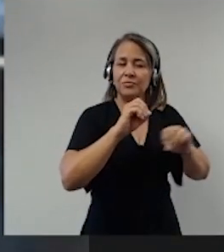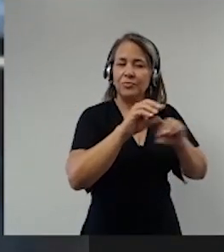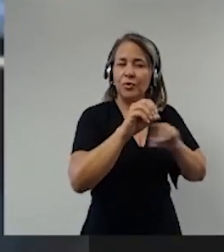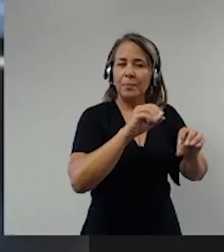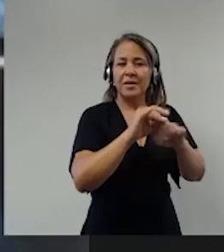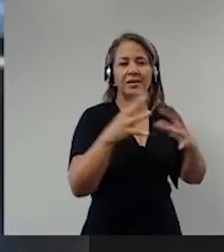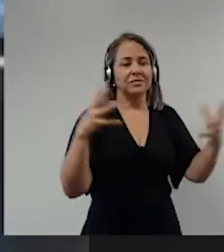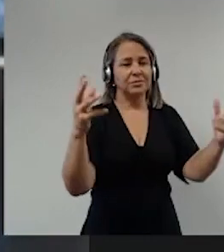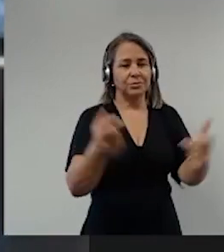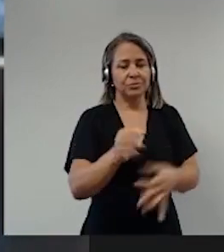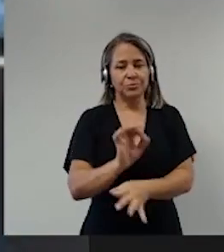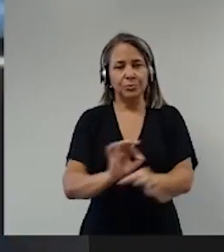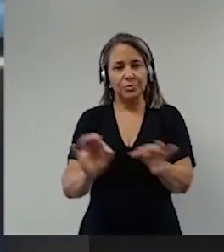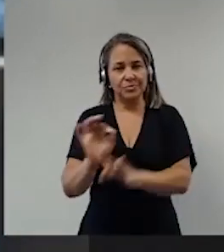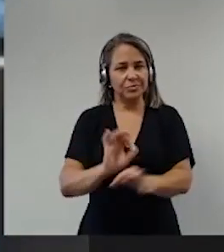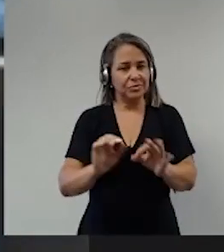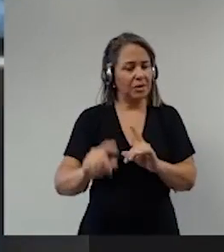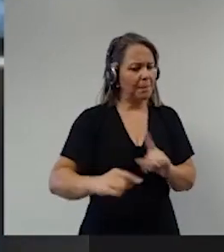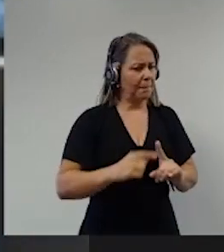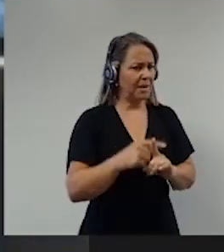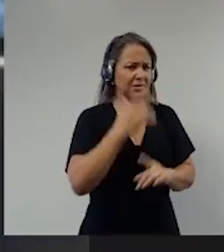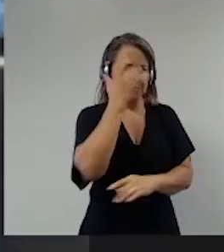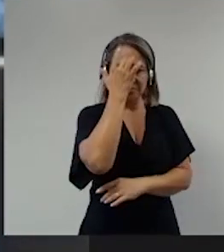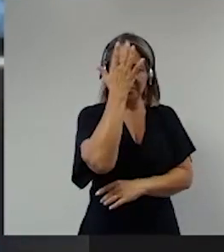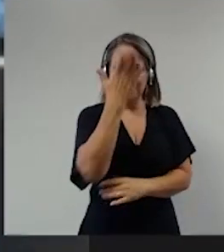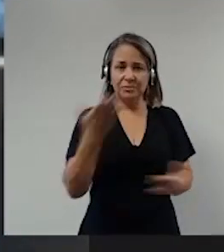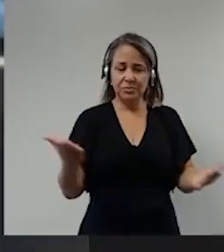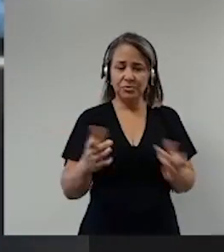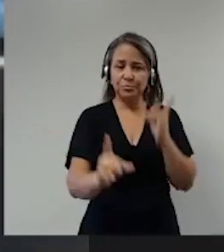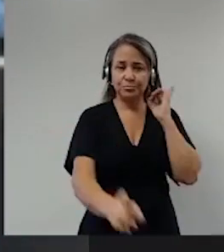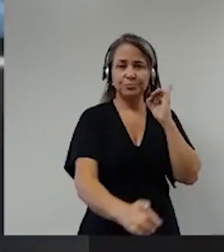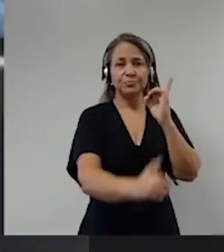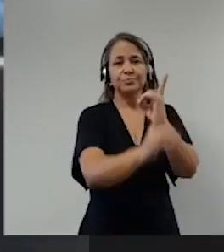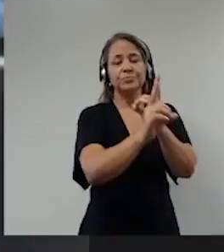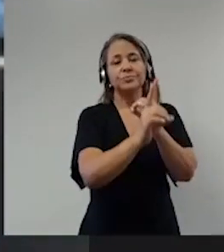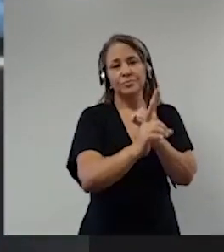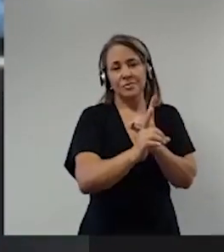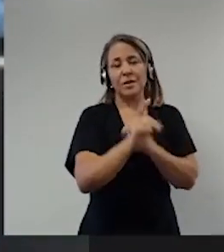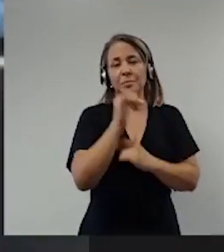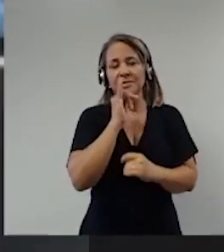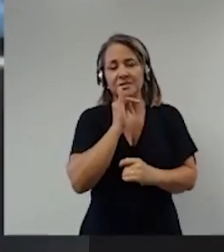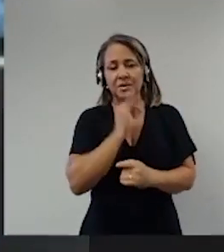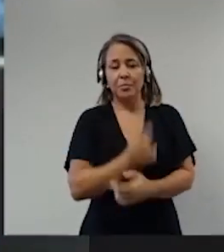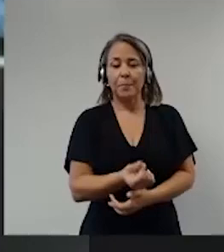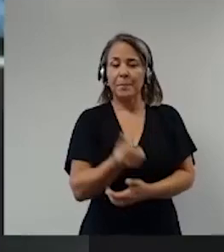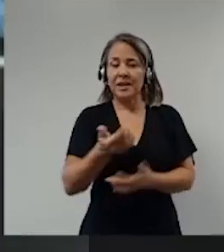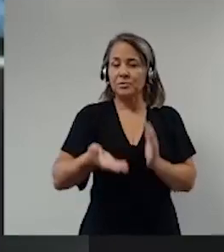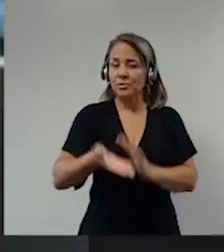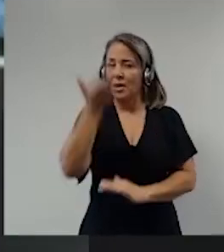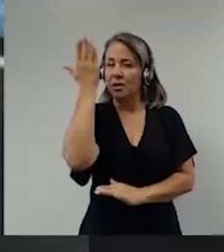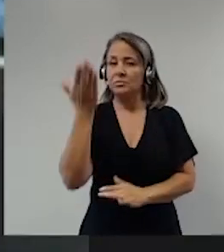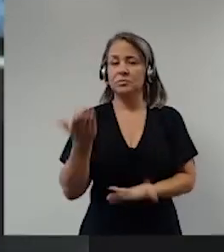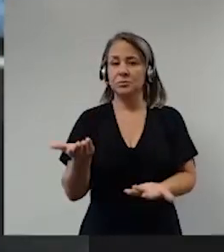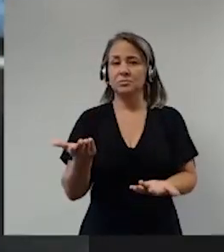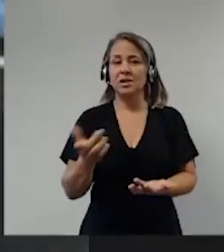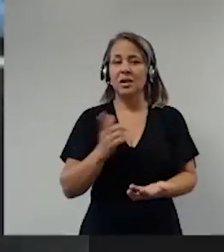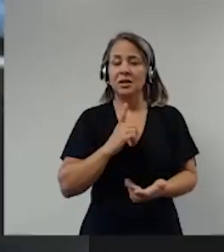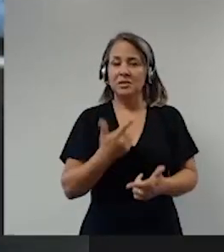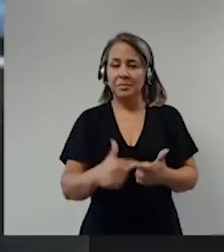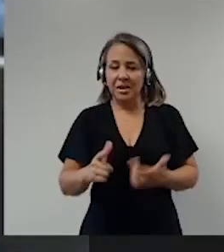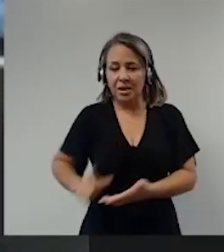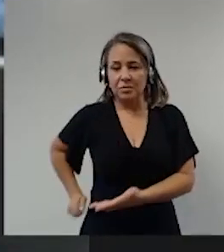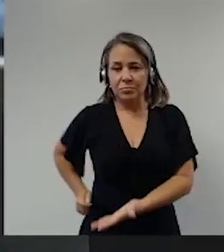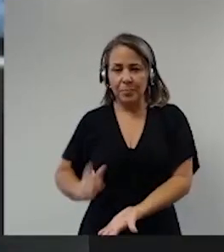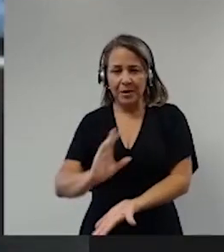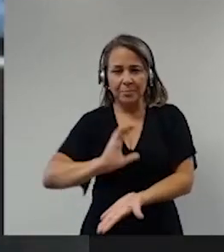órgãos de controle, ficou muito mais fácil detectar a questão de sobrepreços, a questão de utilização indevida de recursos,